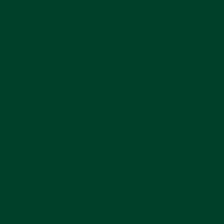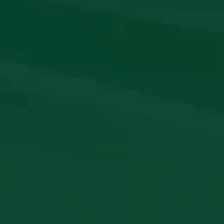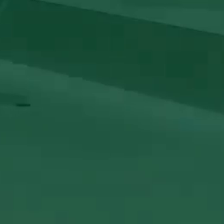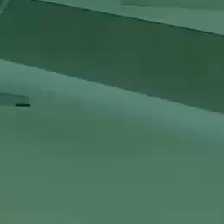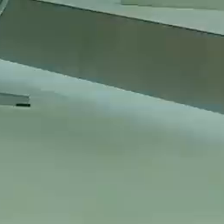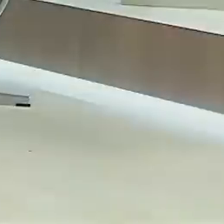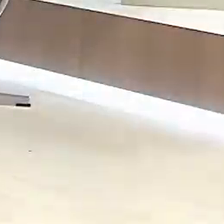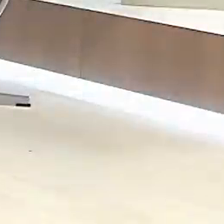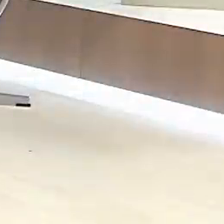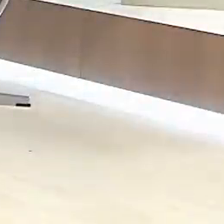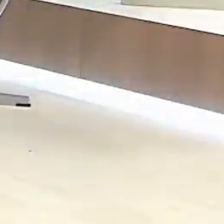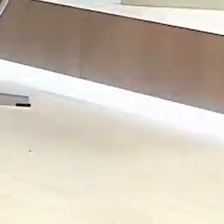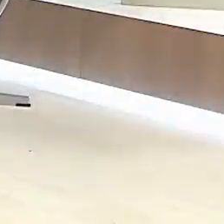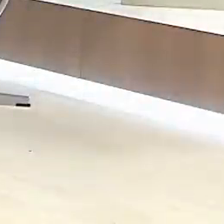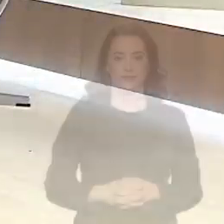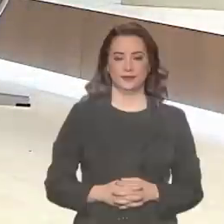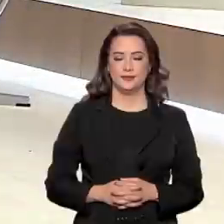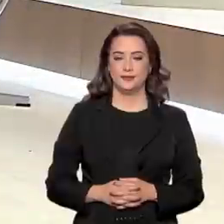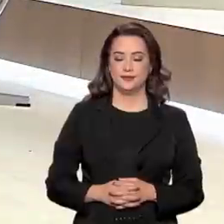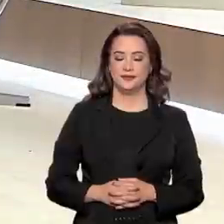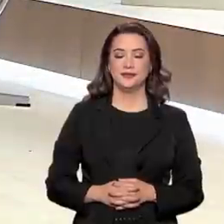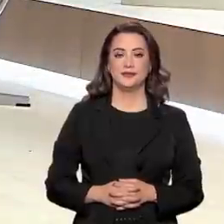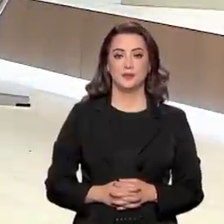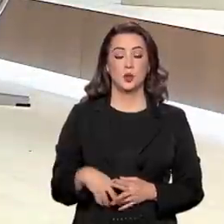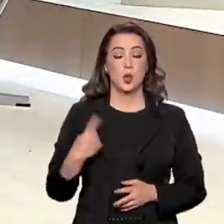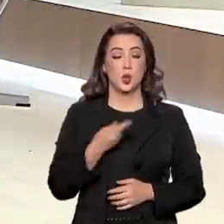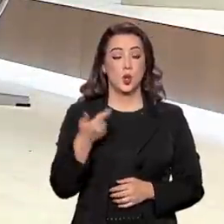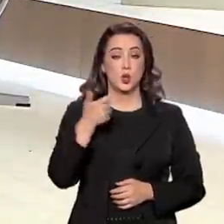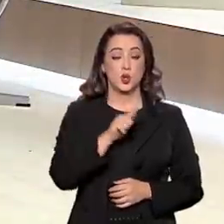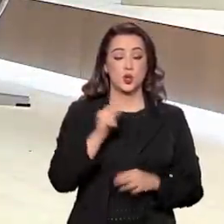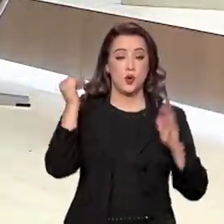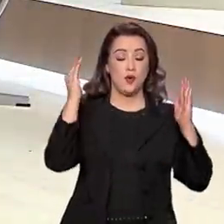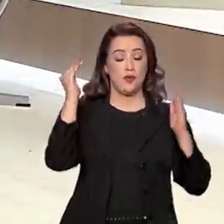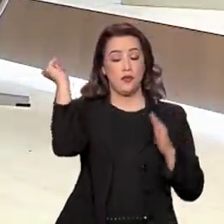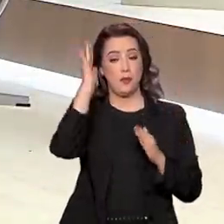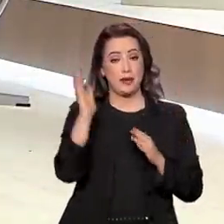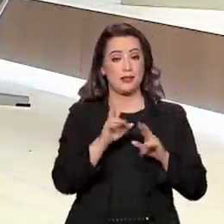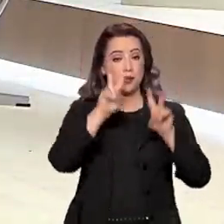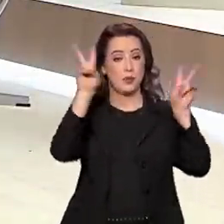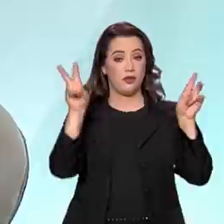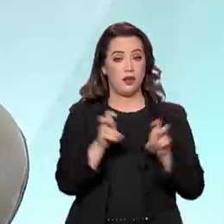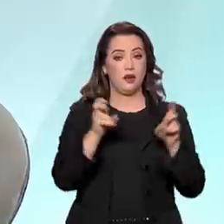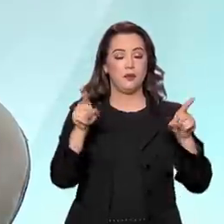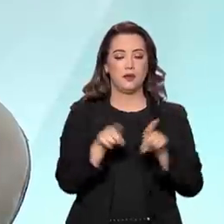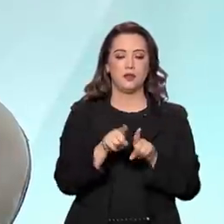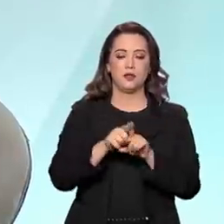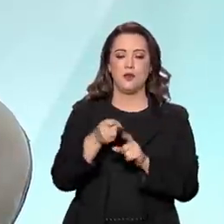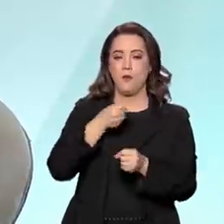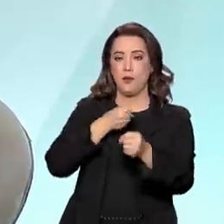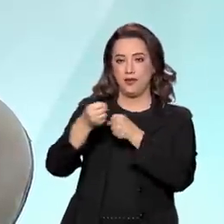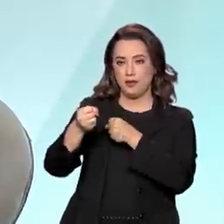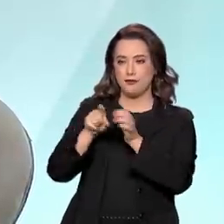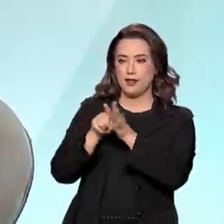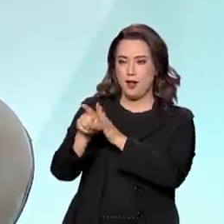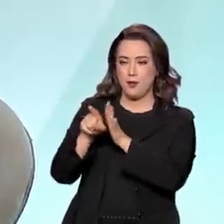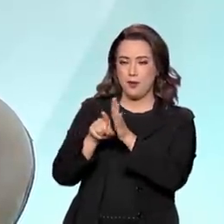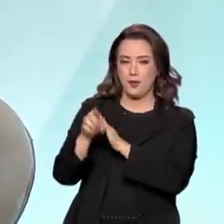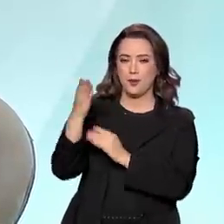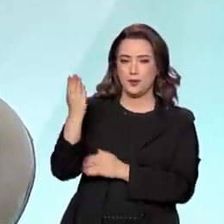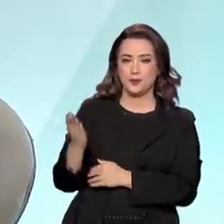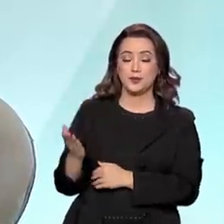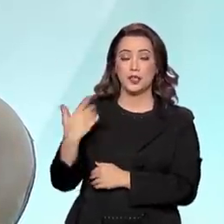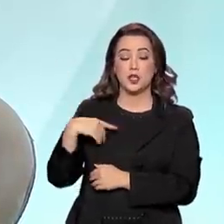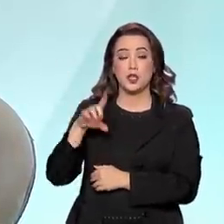E aí e voltamos com o Brasil em Pauta o entrevistado a general-de-divisão Vinícius Ferreira